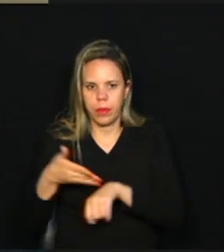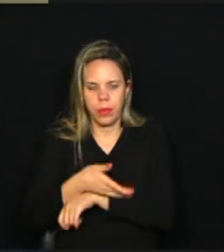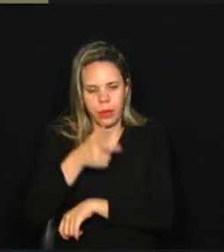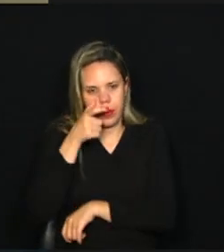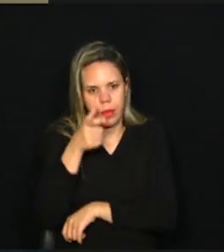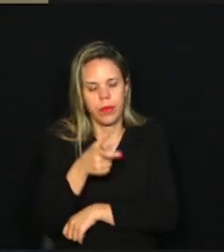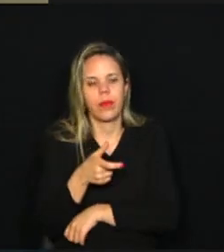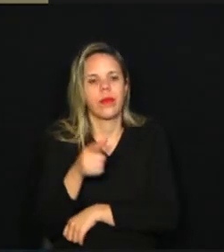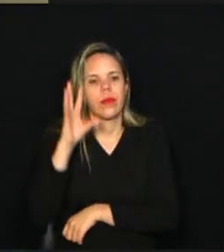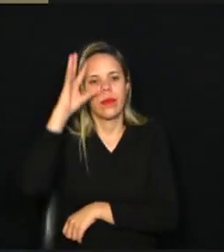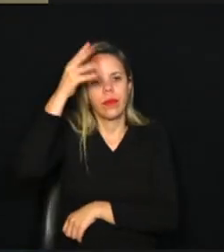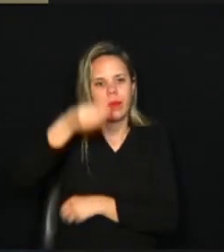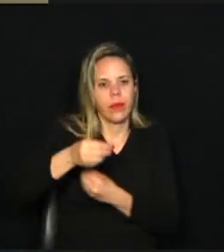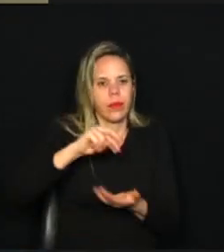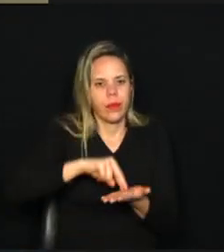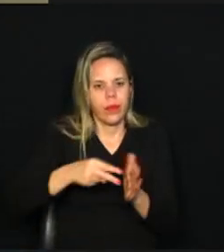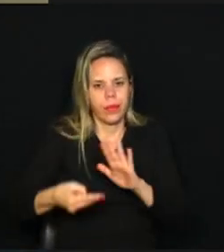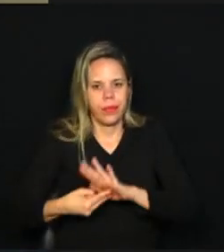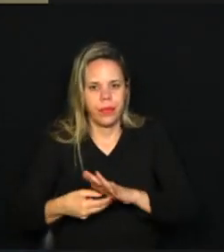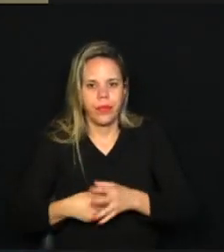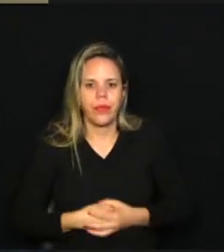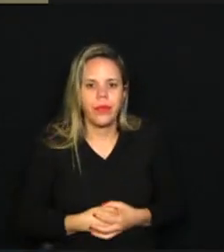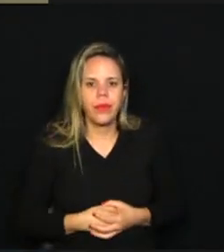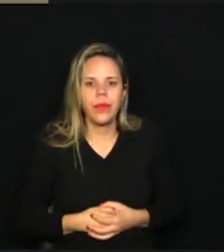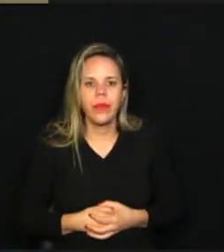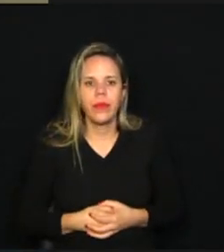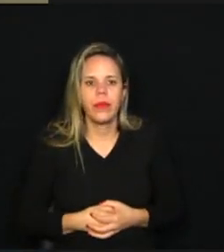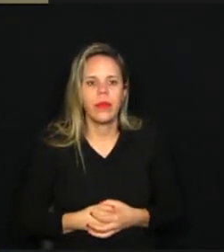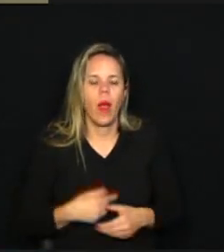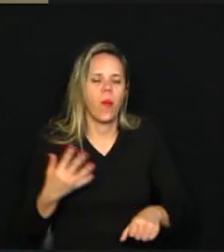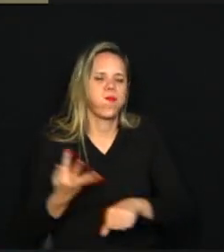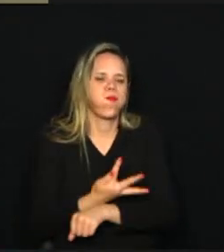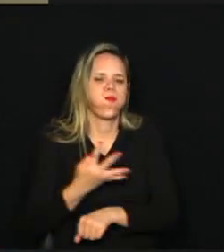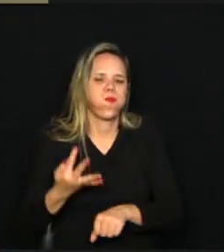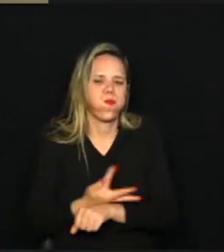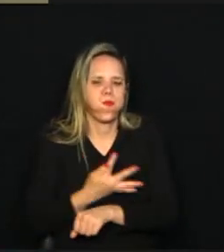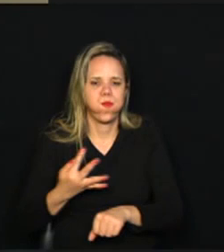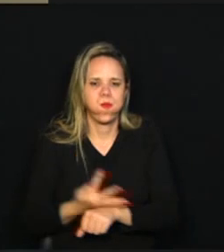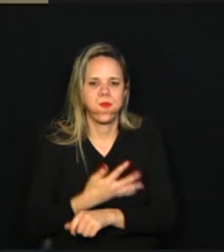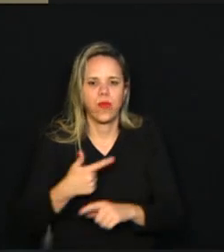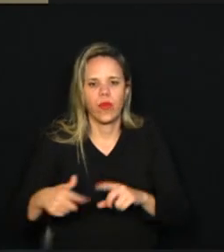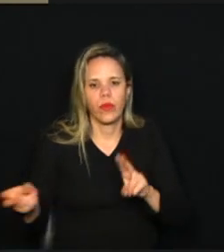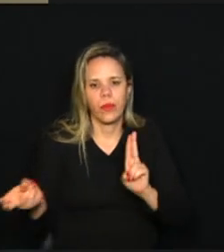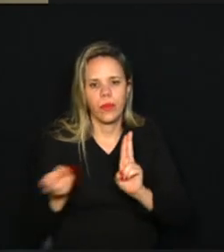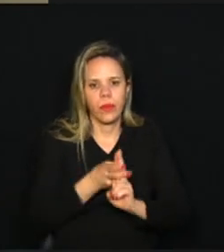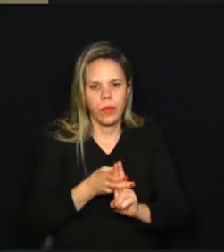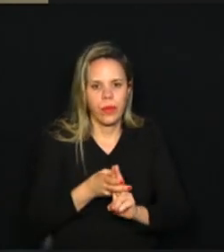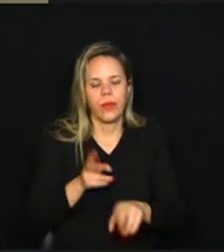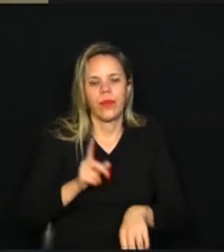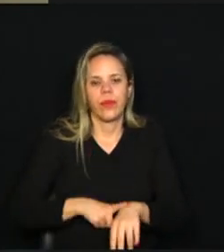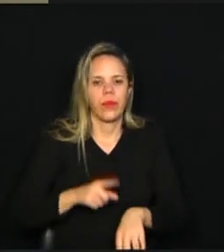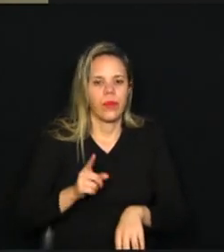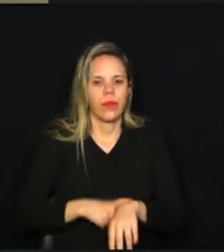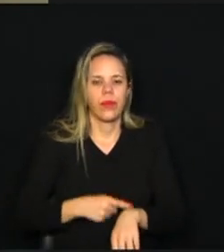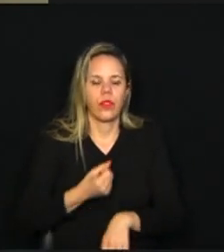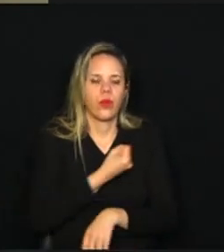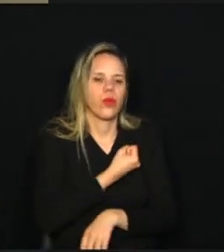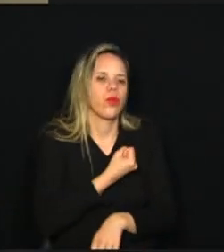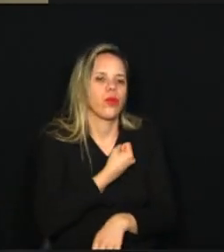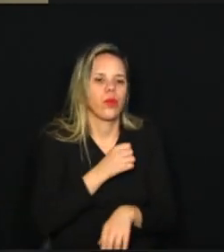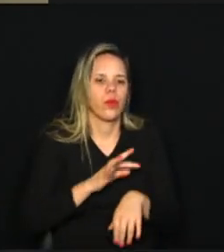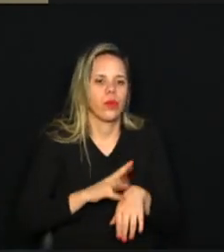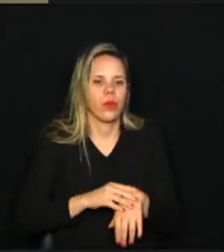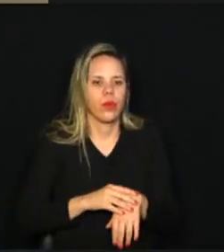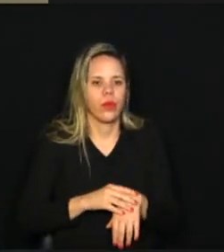assim, entendendo, né, o esgotamento do sistema de saúde, em que, no momento em que o número de casos